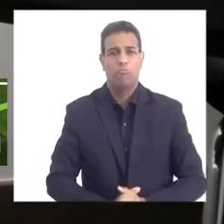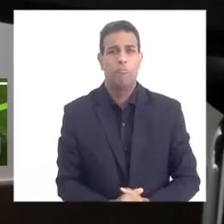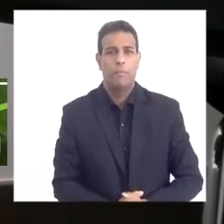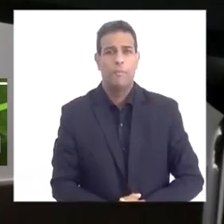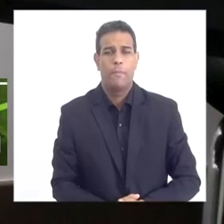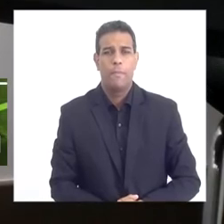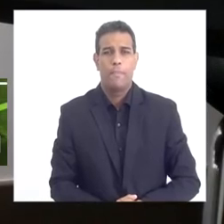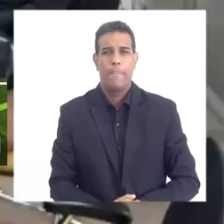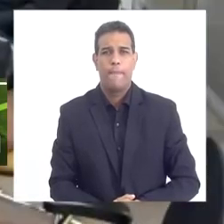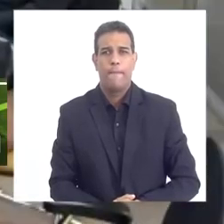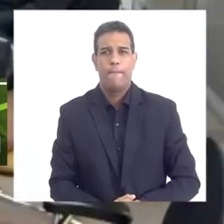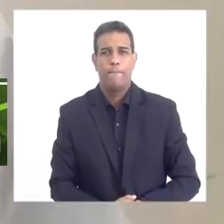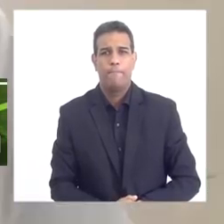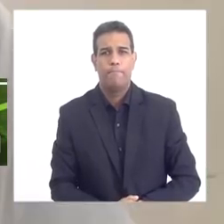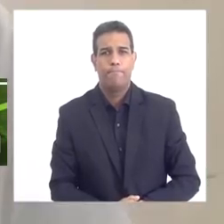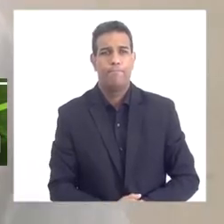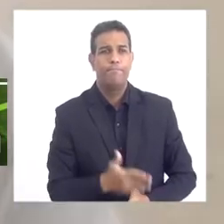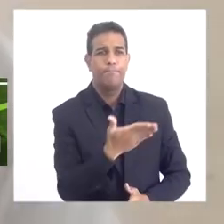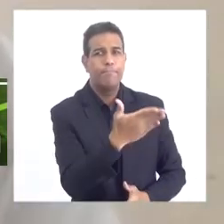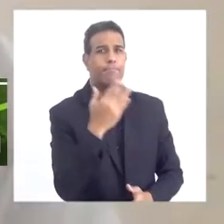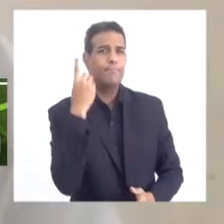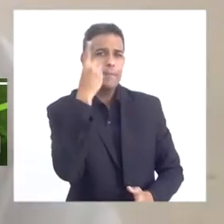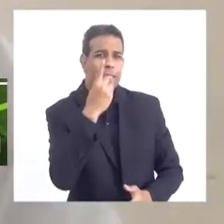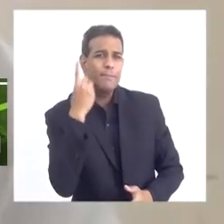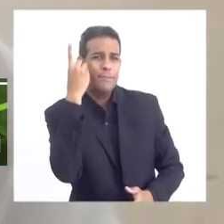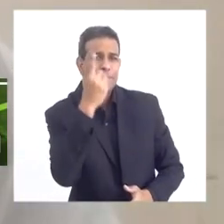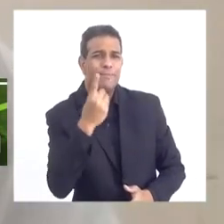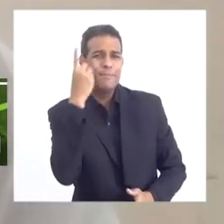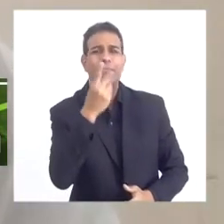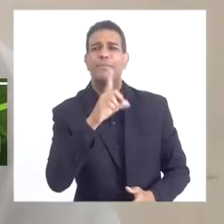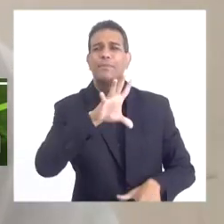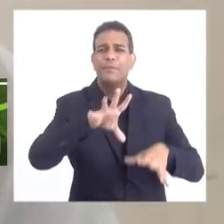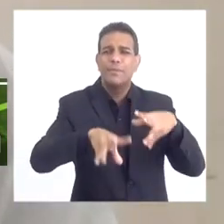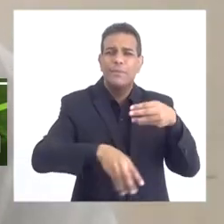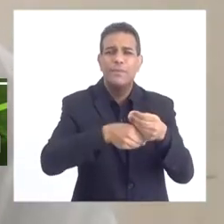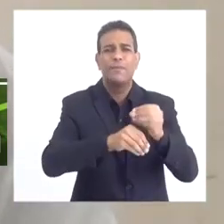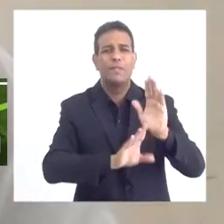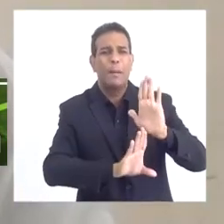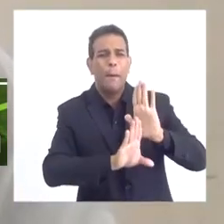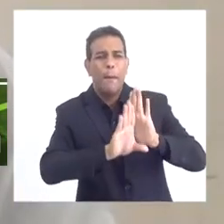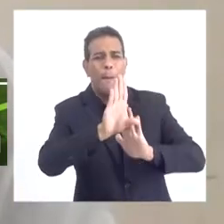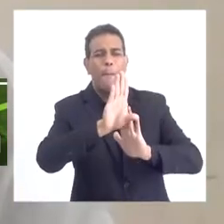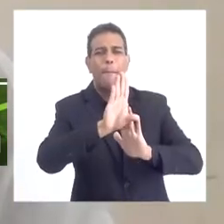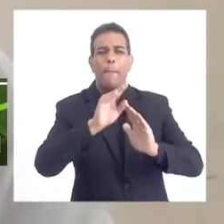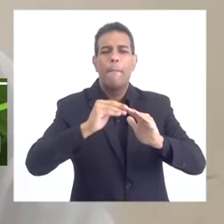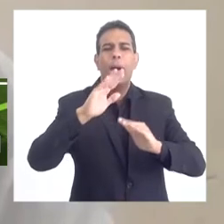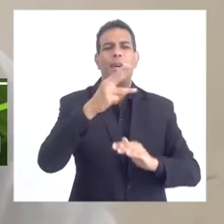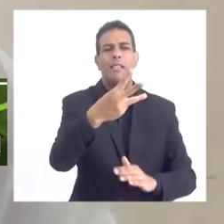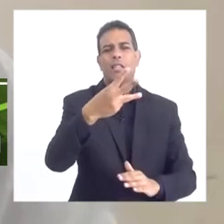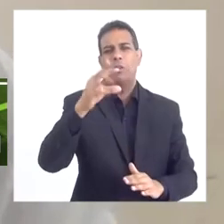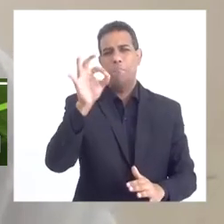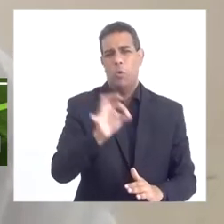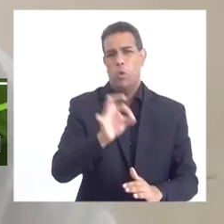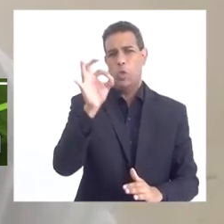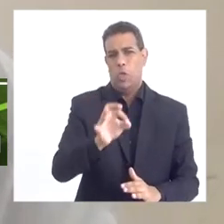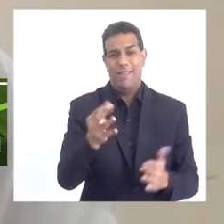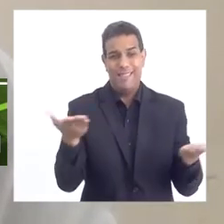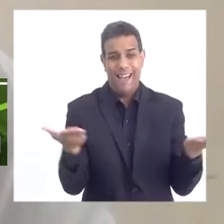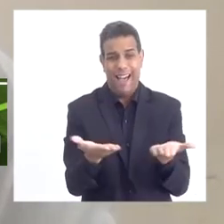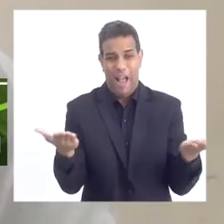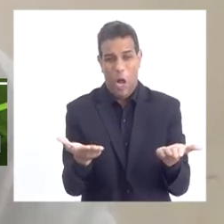Acho que o secretário não está aí, mas... Deputado, o crescimento vegetativo foi maior que 3%.